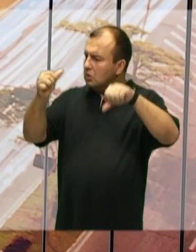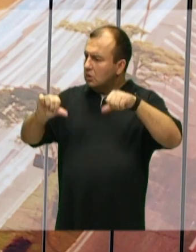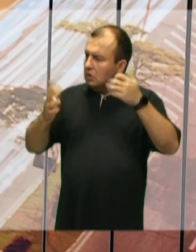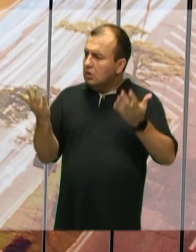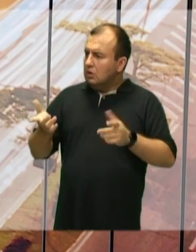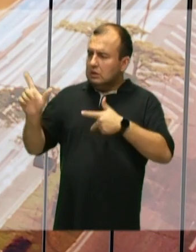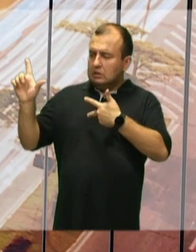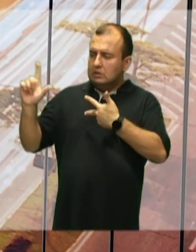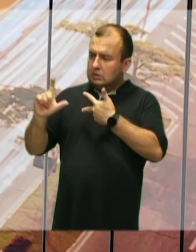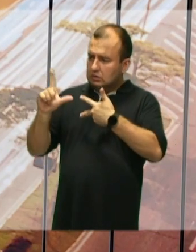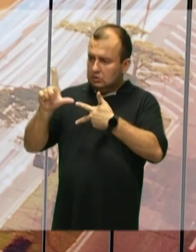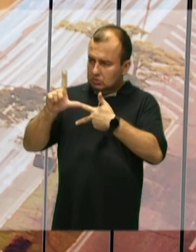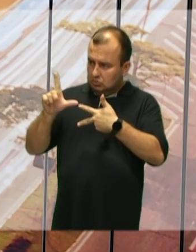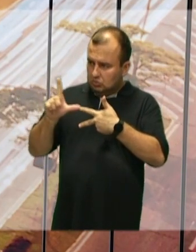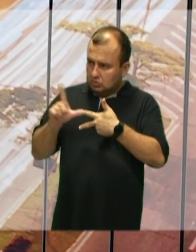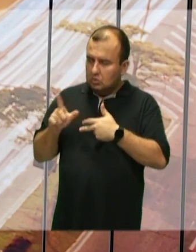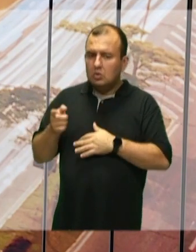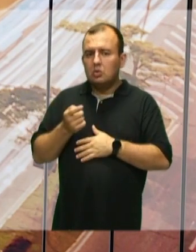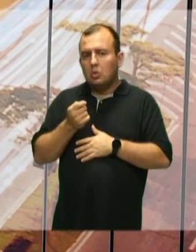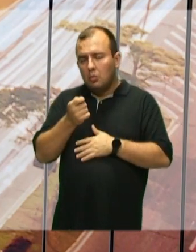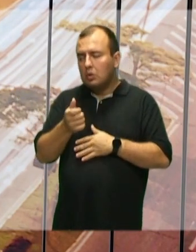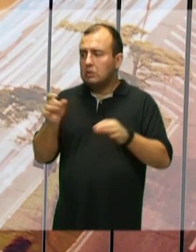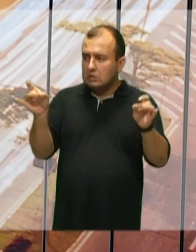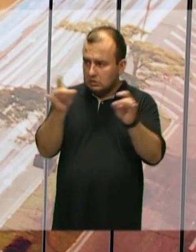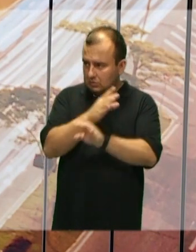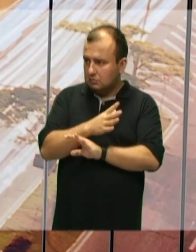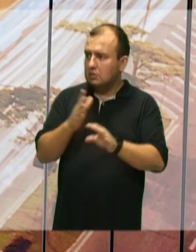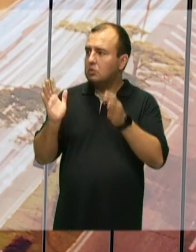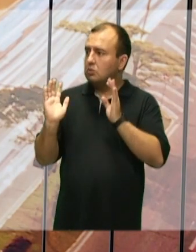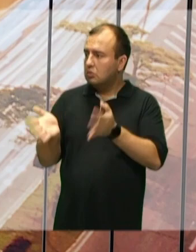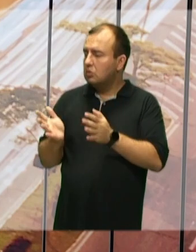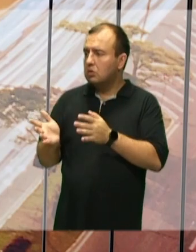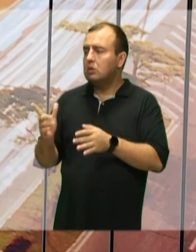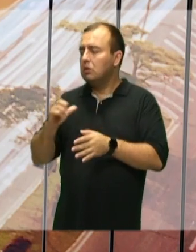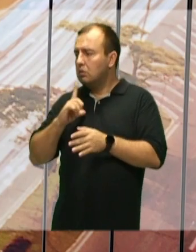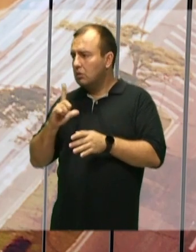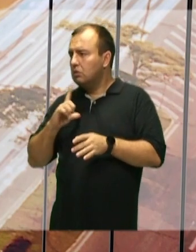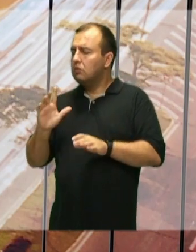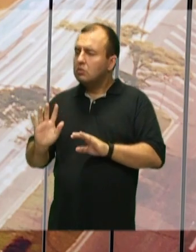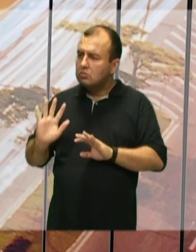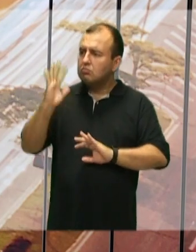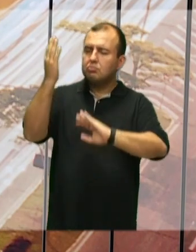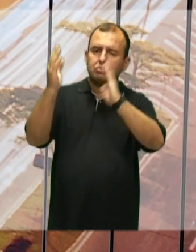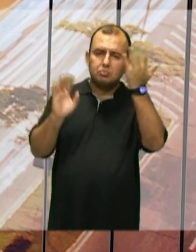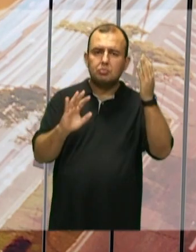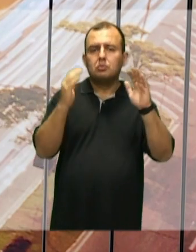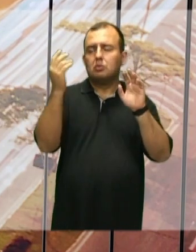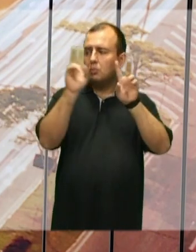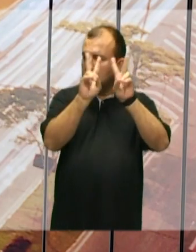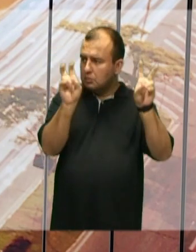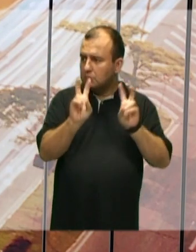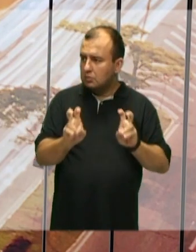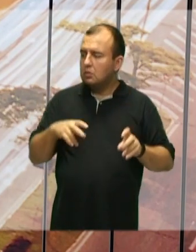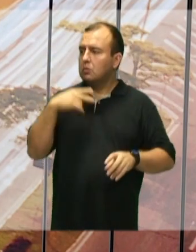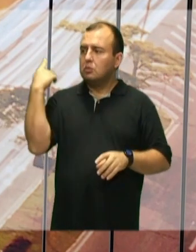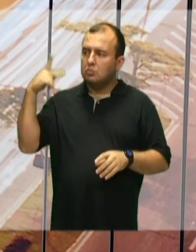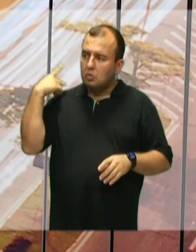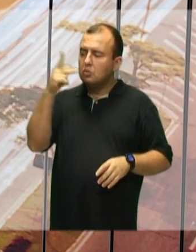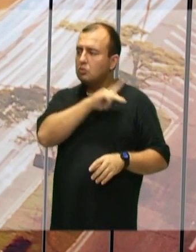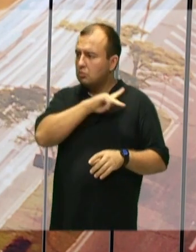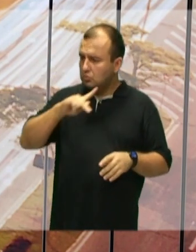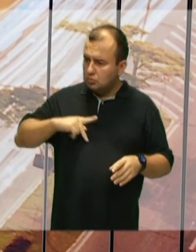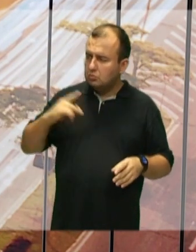essa legislatura que está chegando na reta final em meio a tantas pautas de políticas públicas